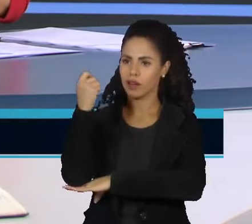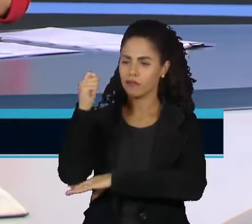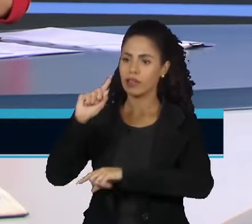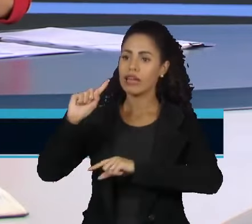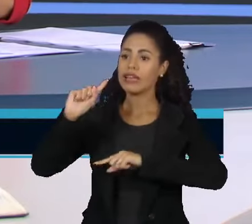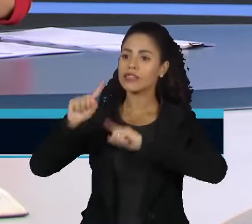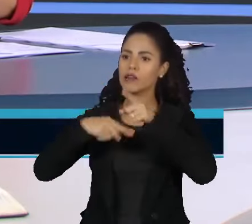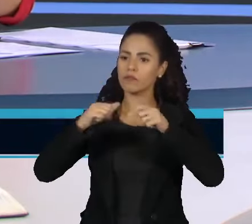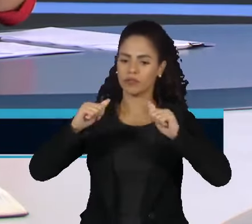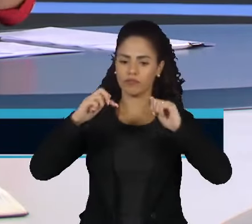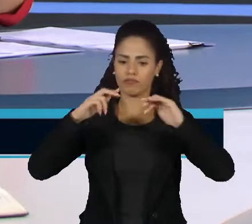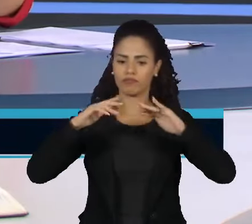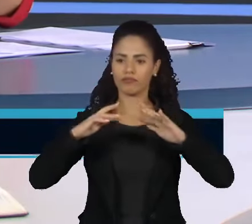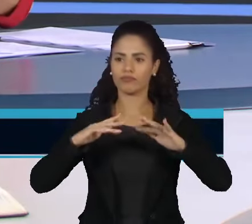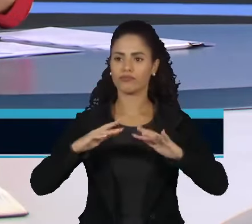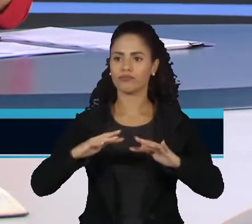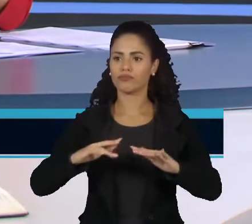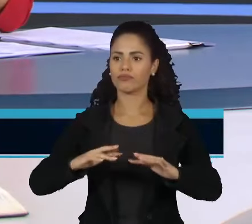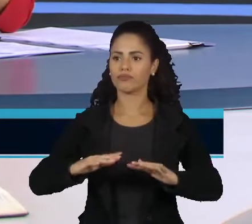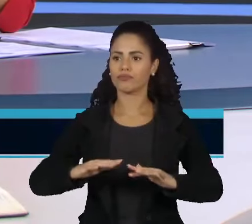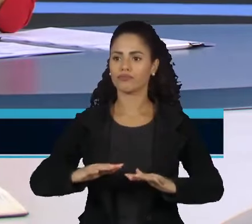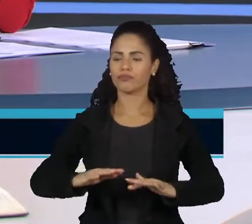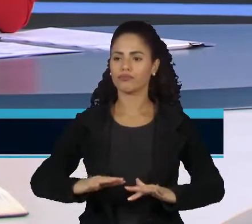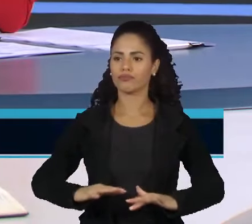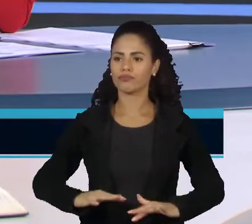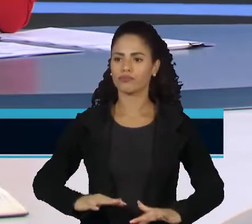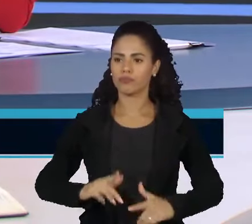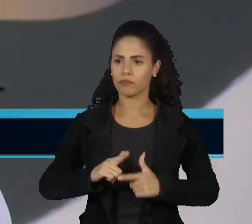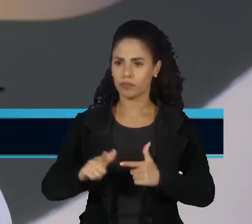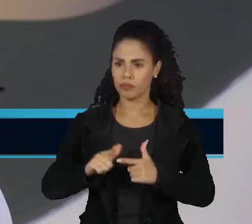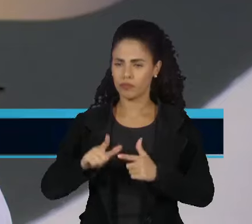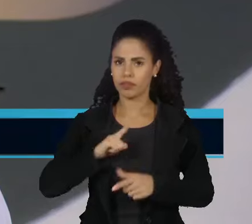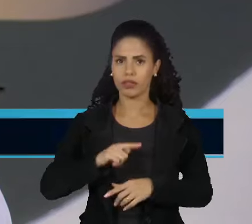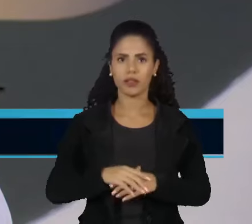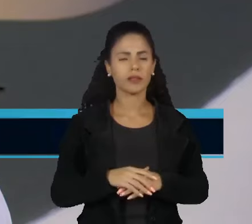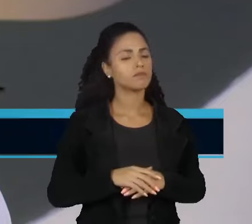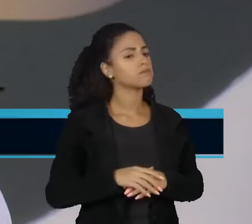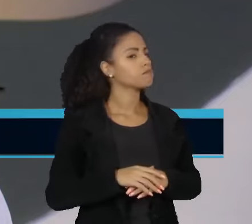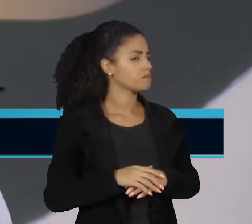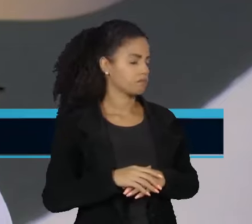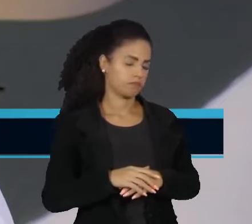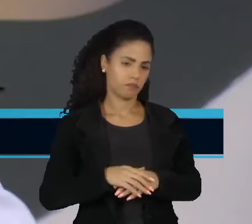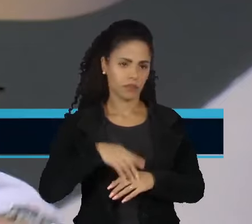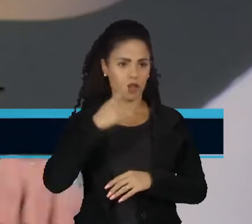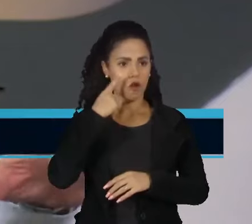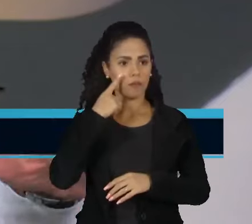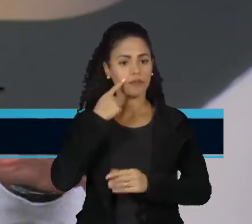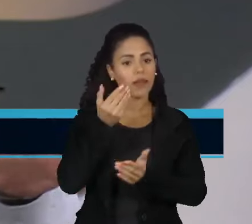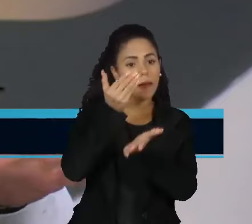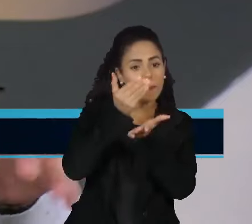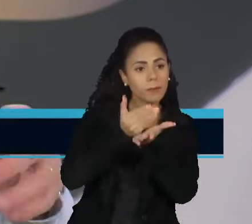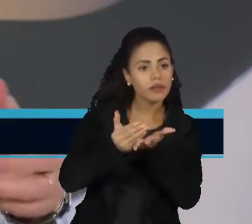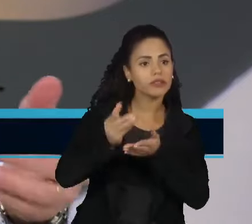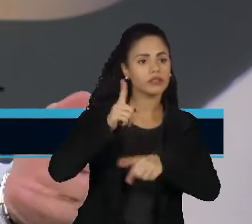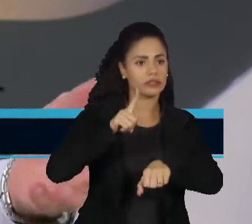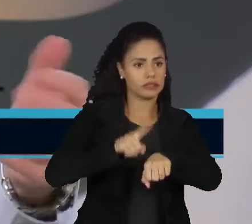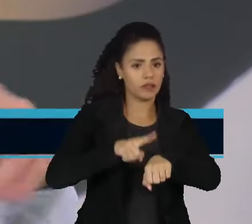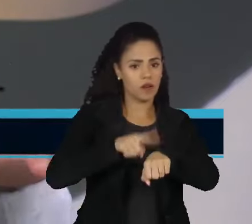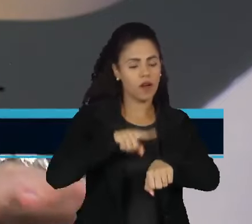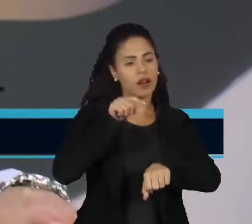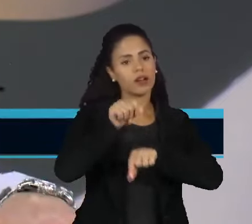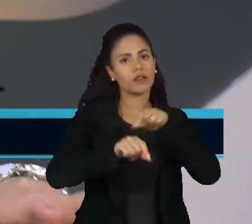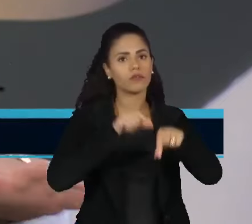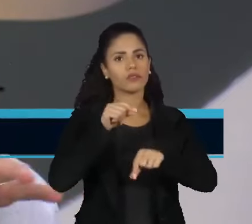baixar, esses riscos ainda existem, doutor Gonzalo? Não, a partir do momento que você diminui a probabilidade de